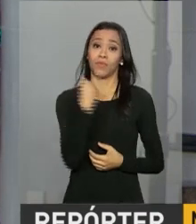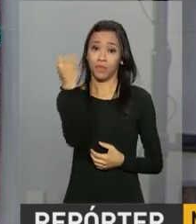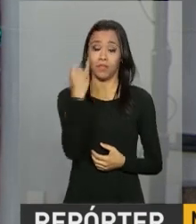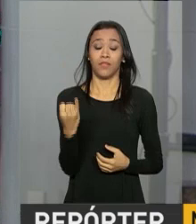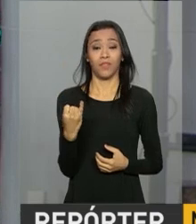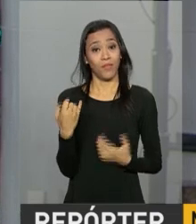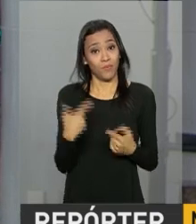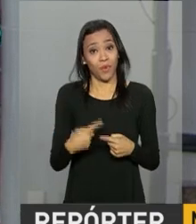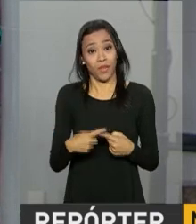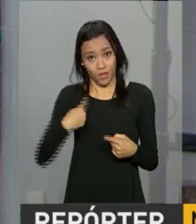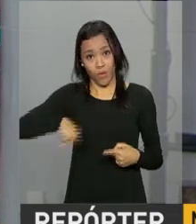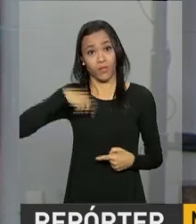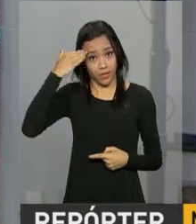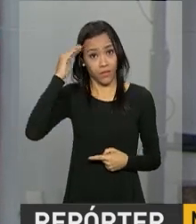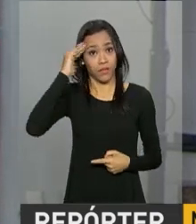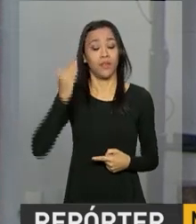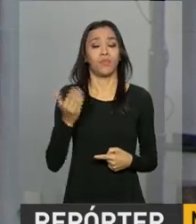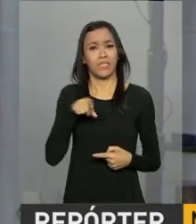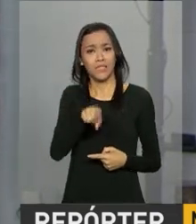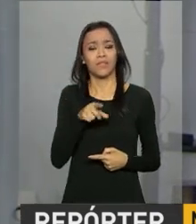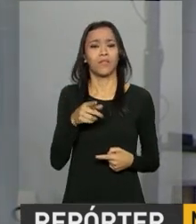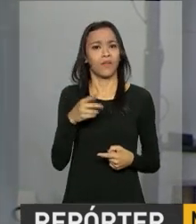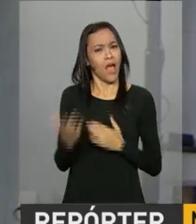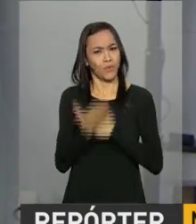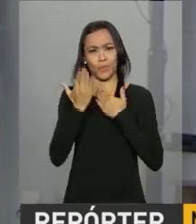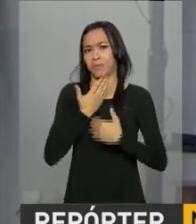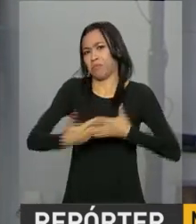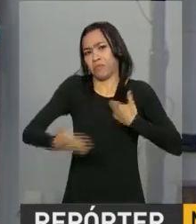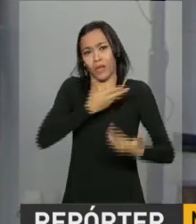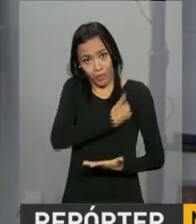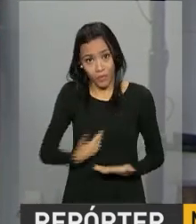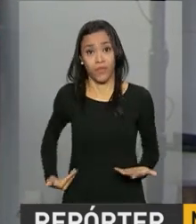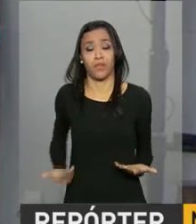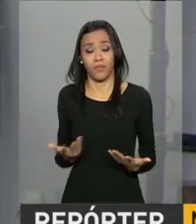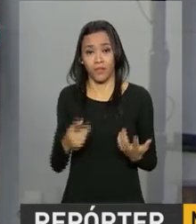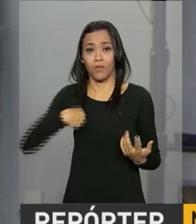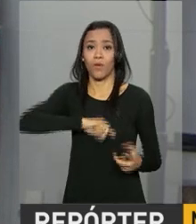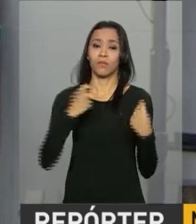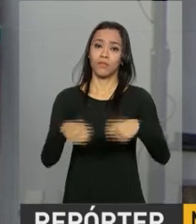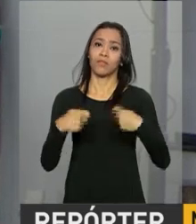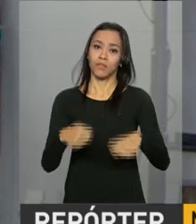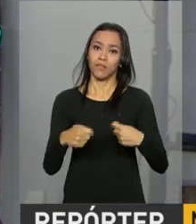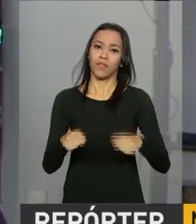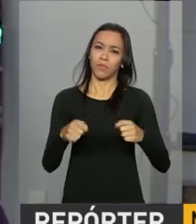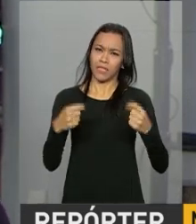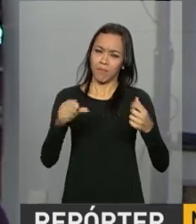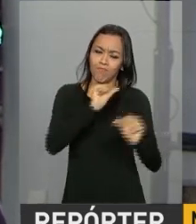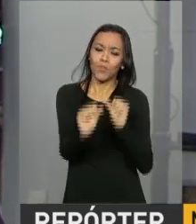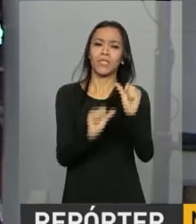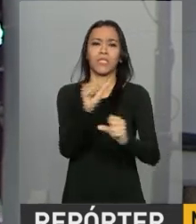eh nós entendemos que inviabiliza totalmente qualquer governo né então nós precisamos eh fazer essa reforma